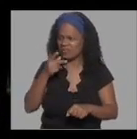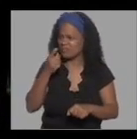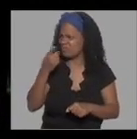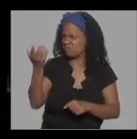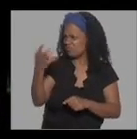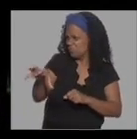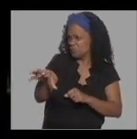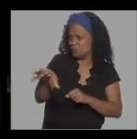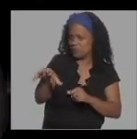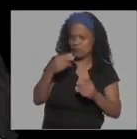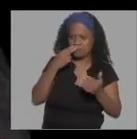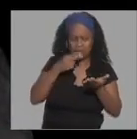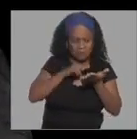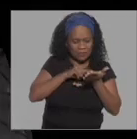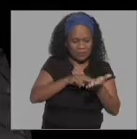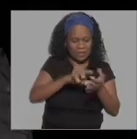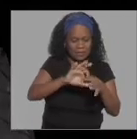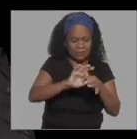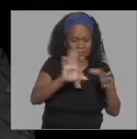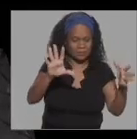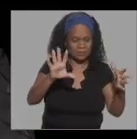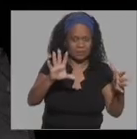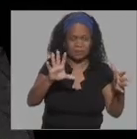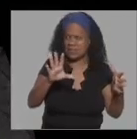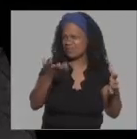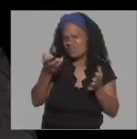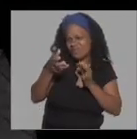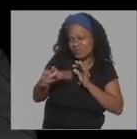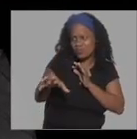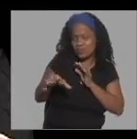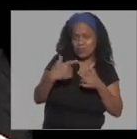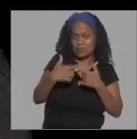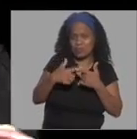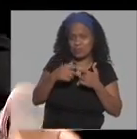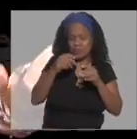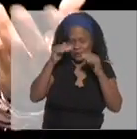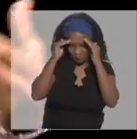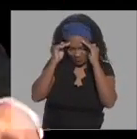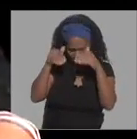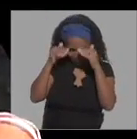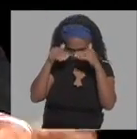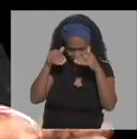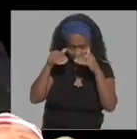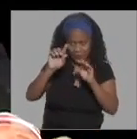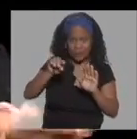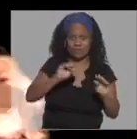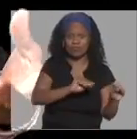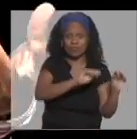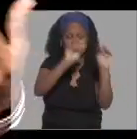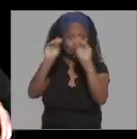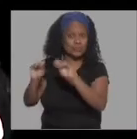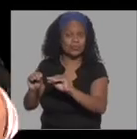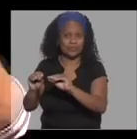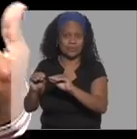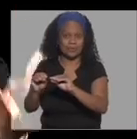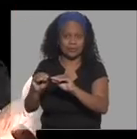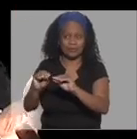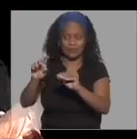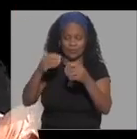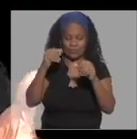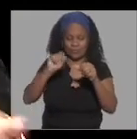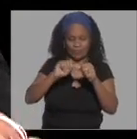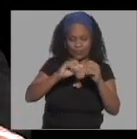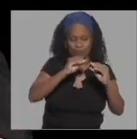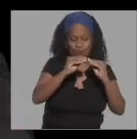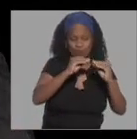carta de alforria dele um escravo pacífico acomodado anos depois foi a manchete na record eu